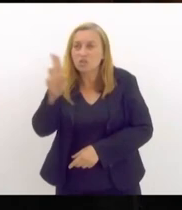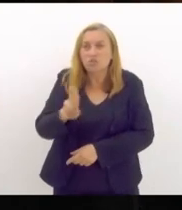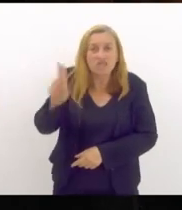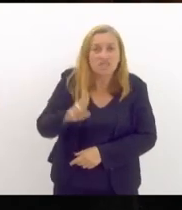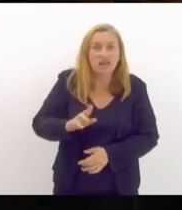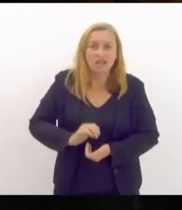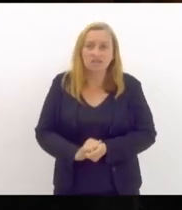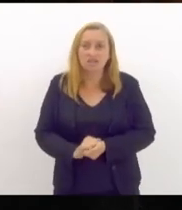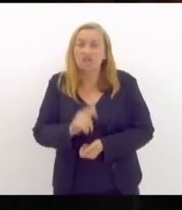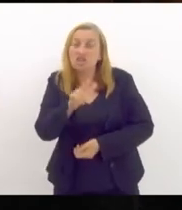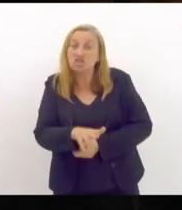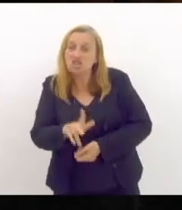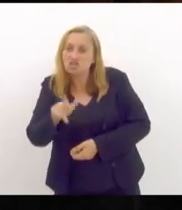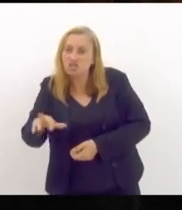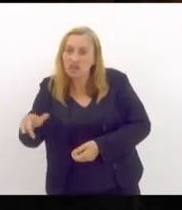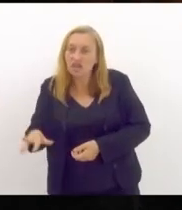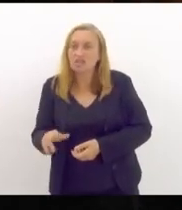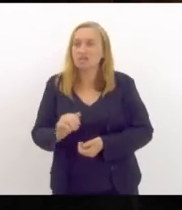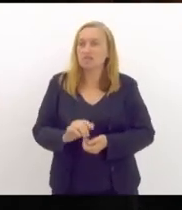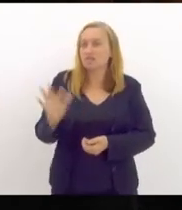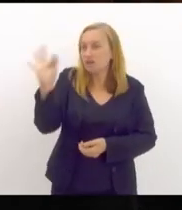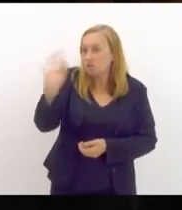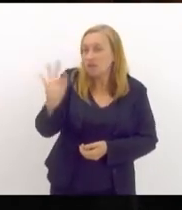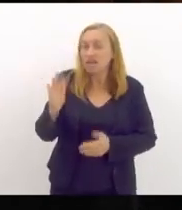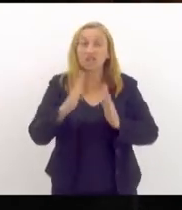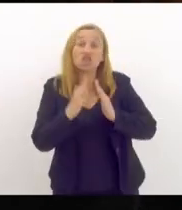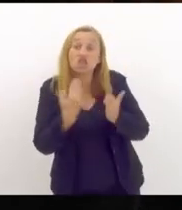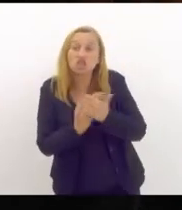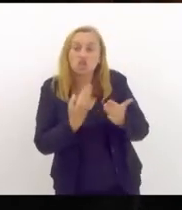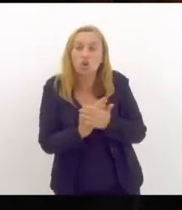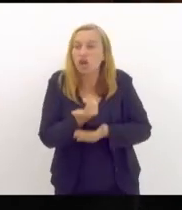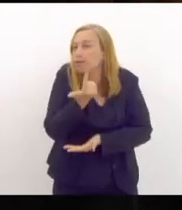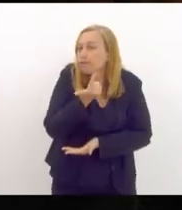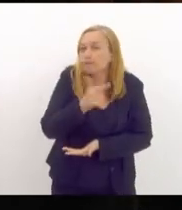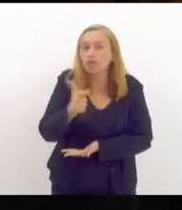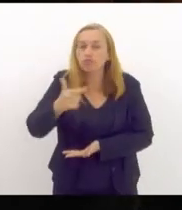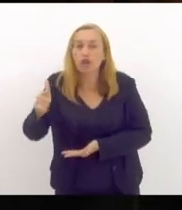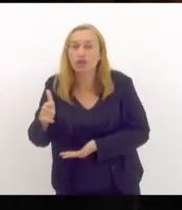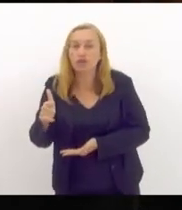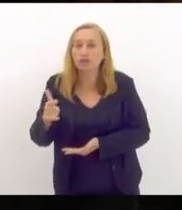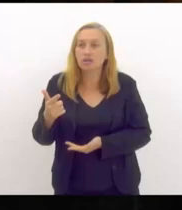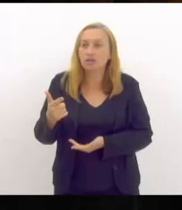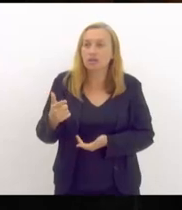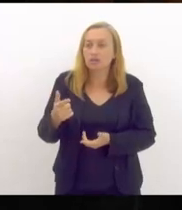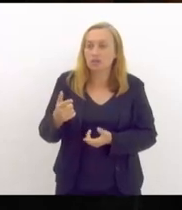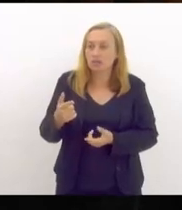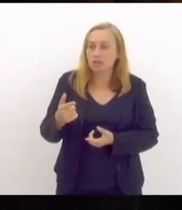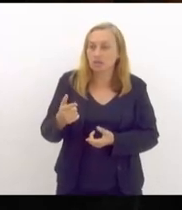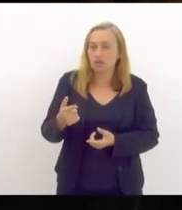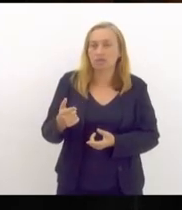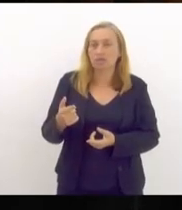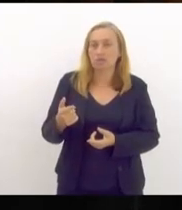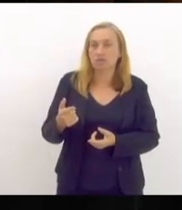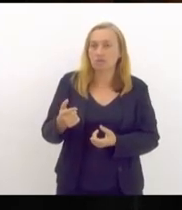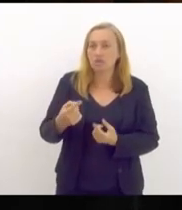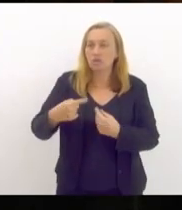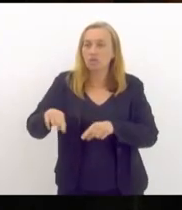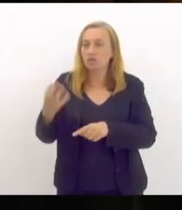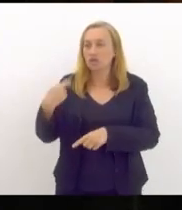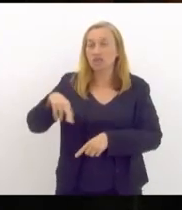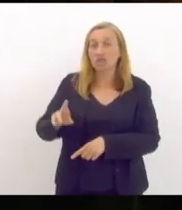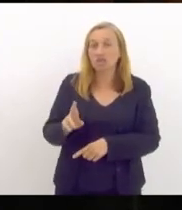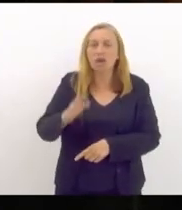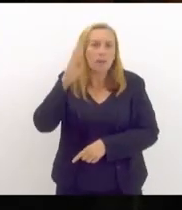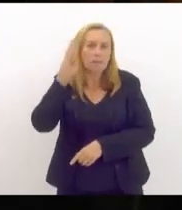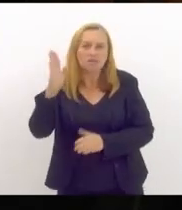em diversas universidades colégios que não tem a intolerância religiosa principalmente com o Cristão